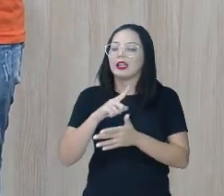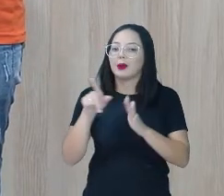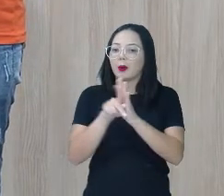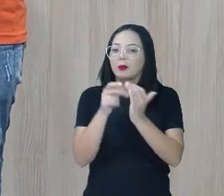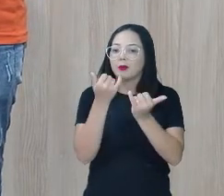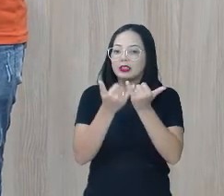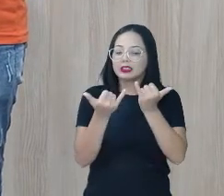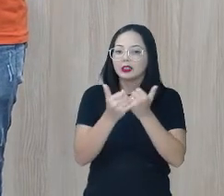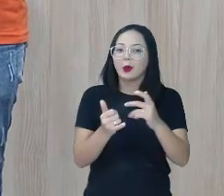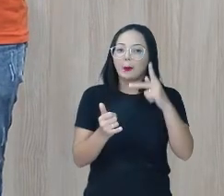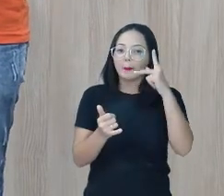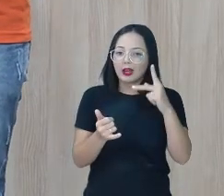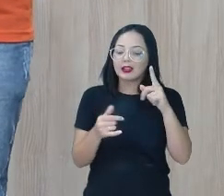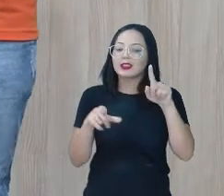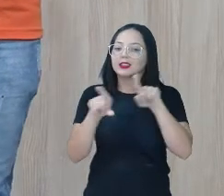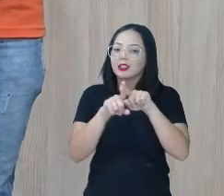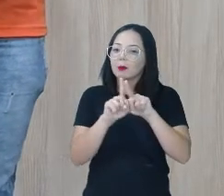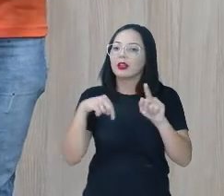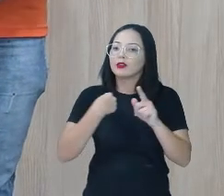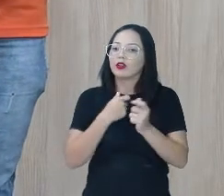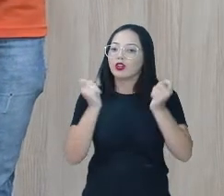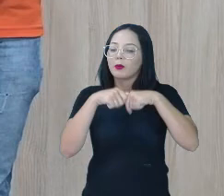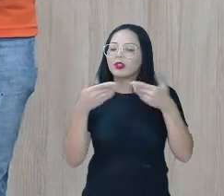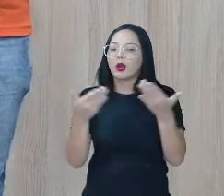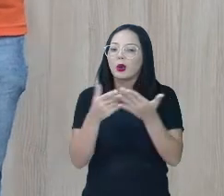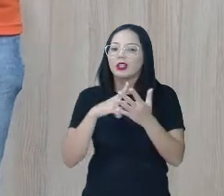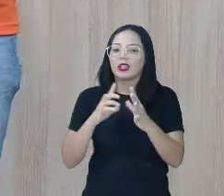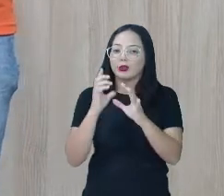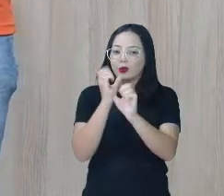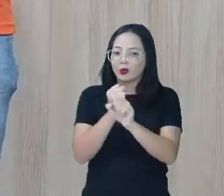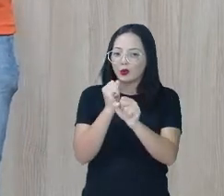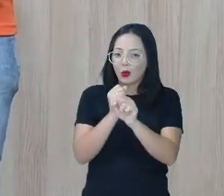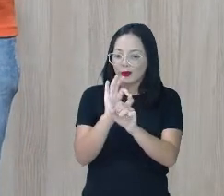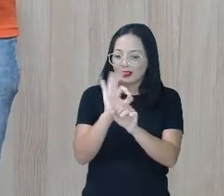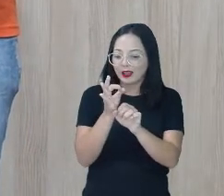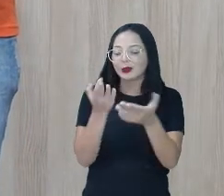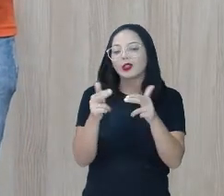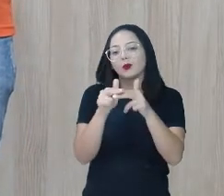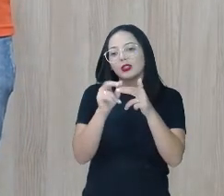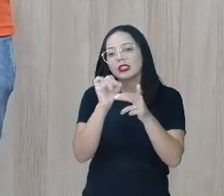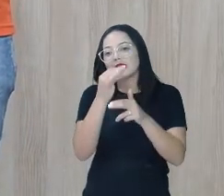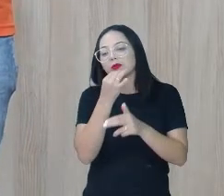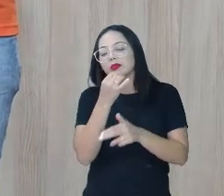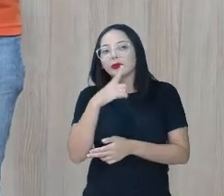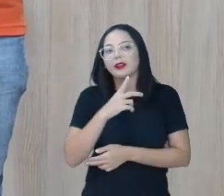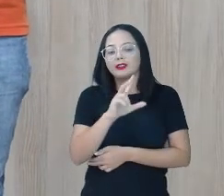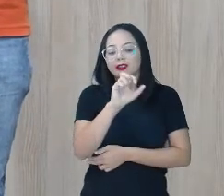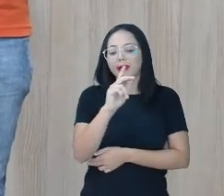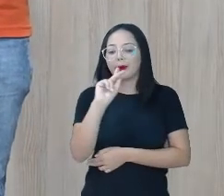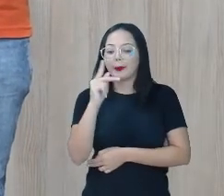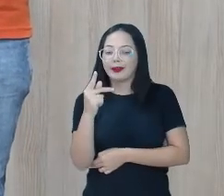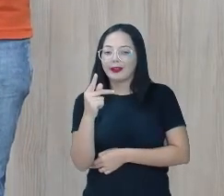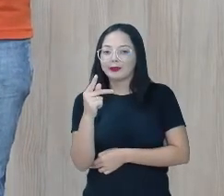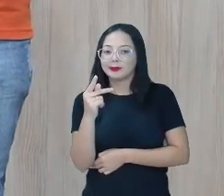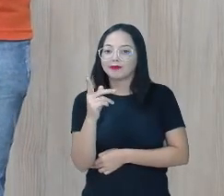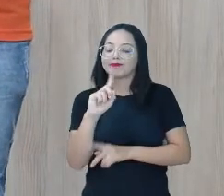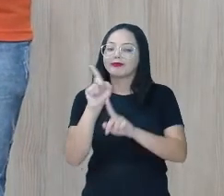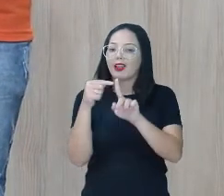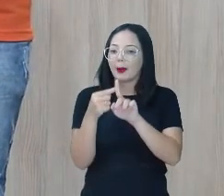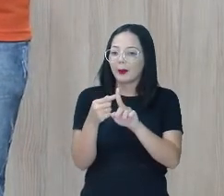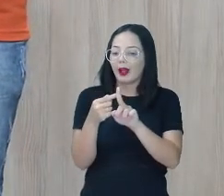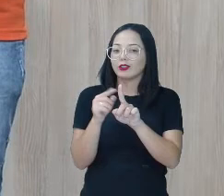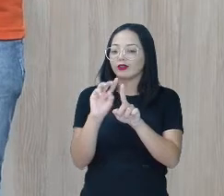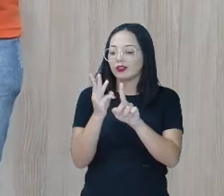semelhantes P e a gente pode efetuar essa soma, certo? Então, se eu tenho 5P